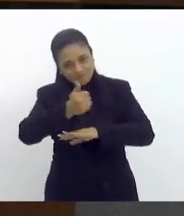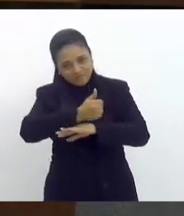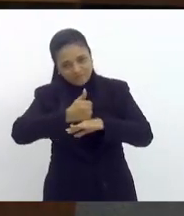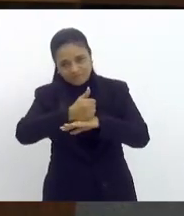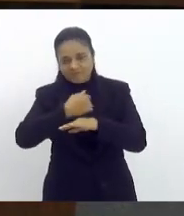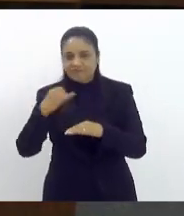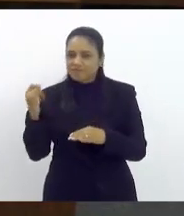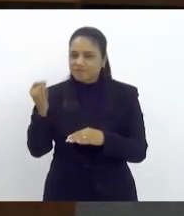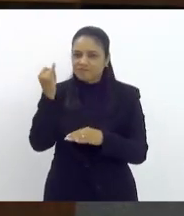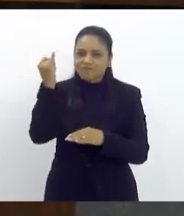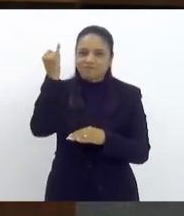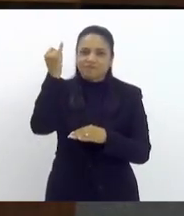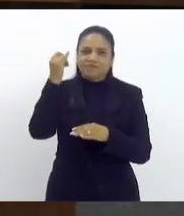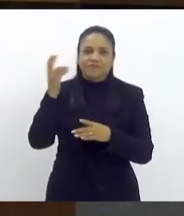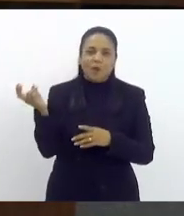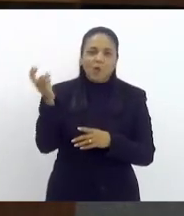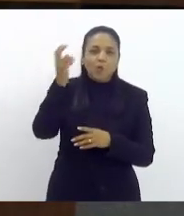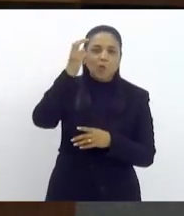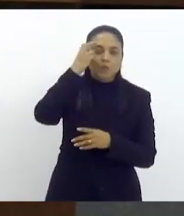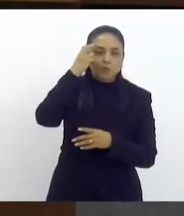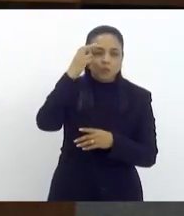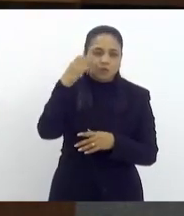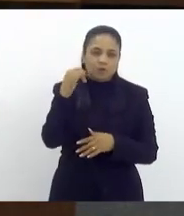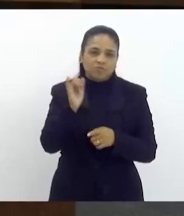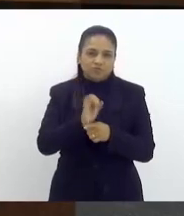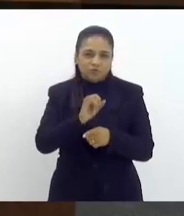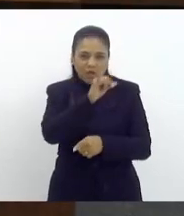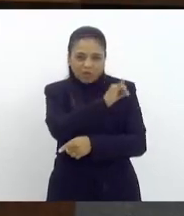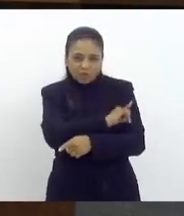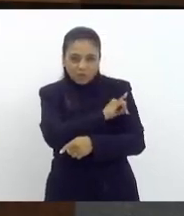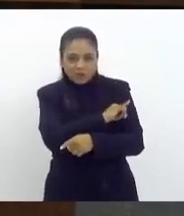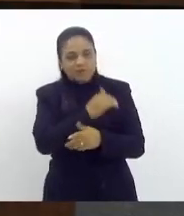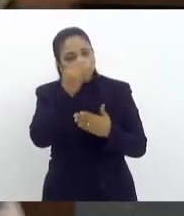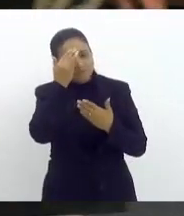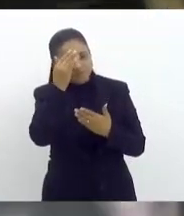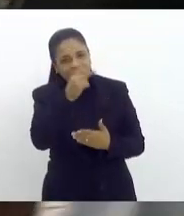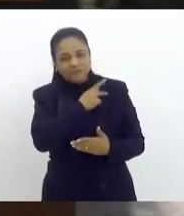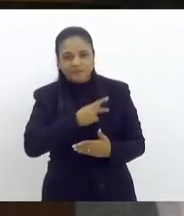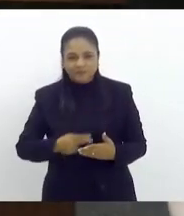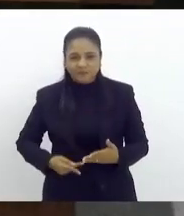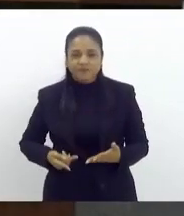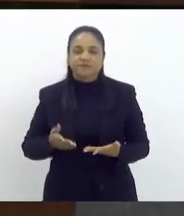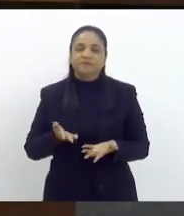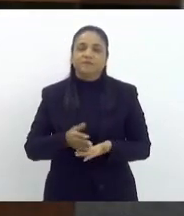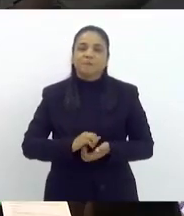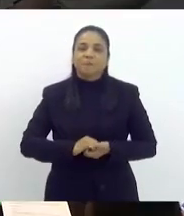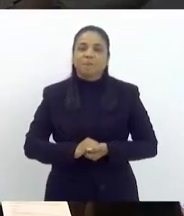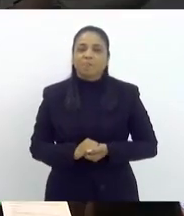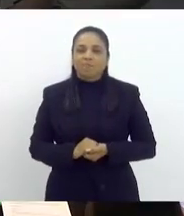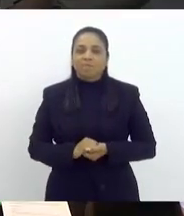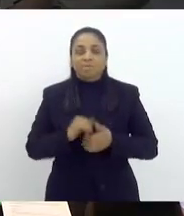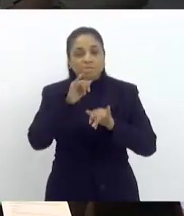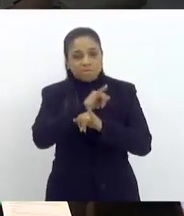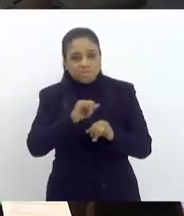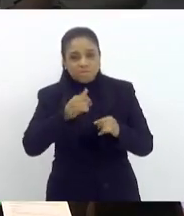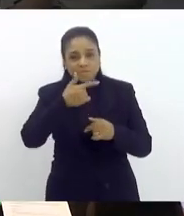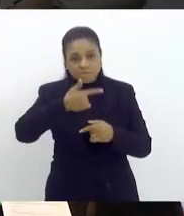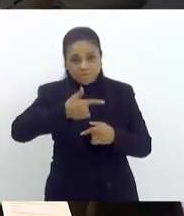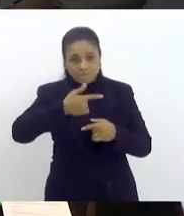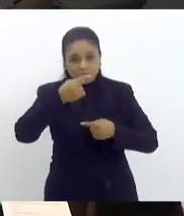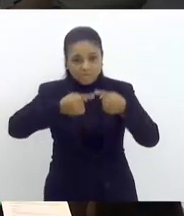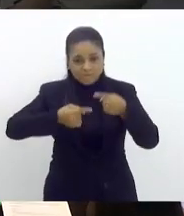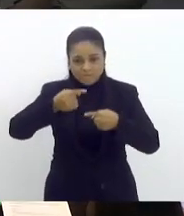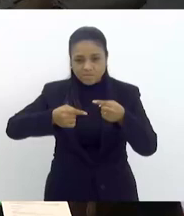importantes para a cultura fluminense como um todo muito obrigada presidente obrigado deputada anuncio em segunda